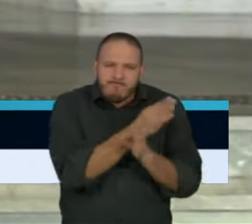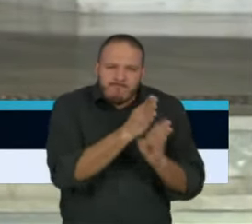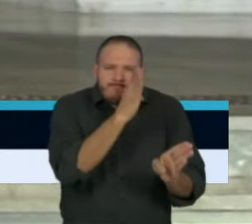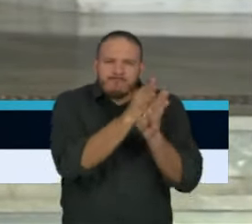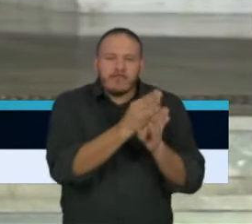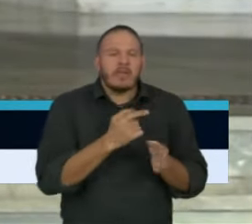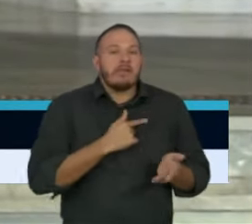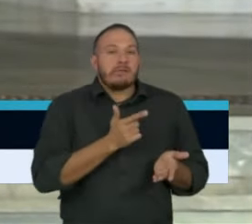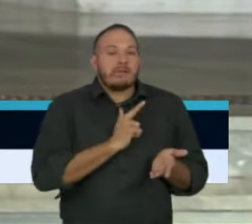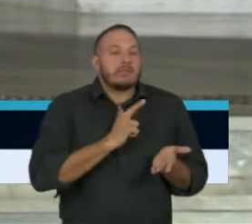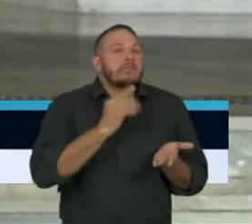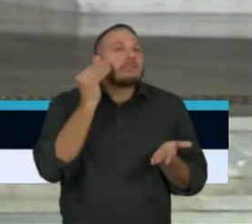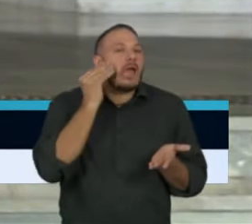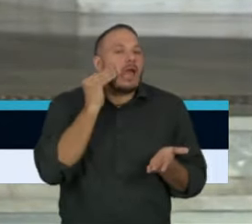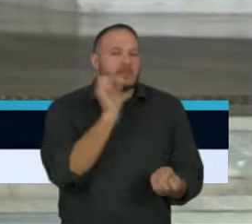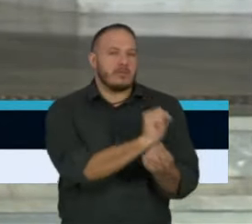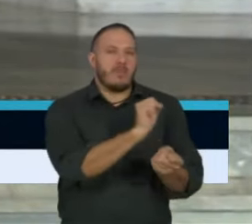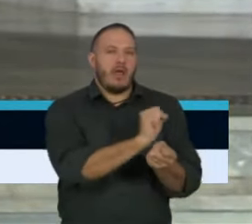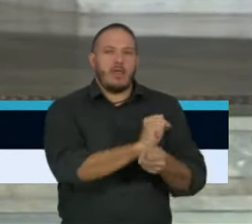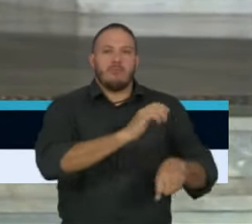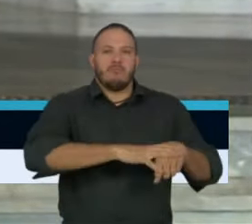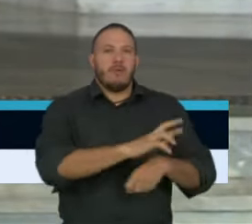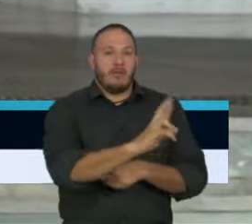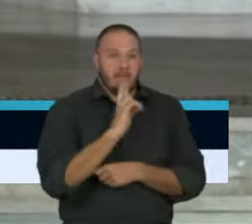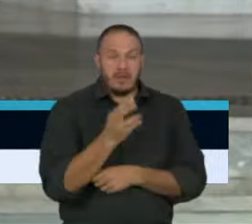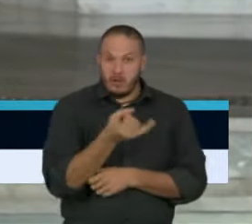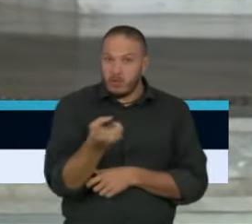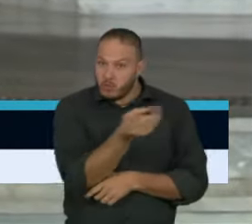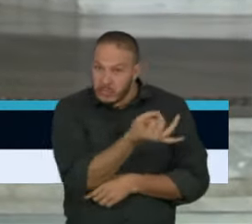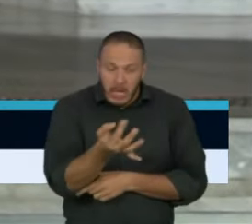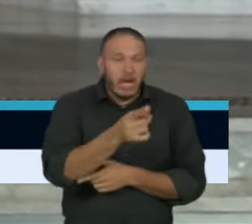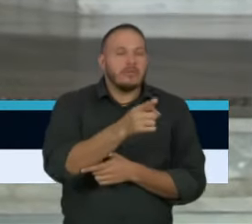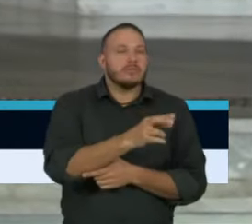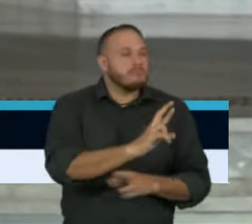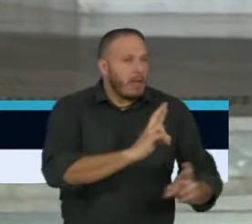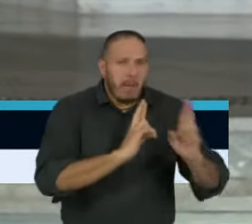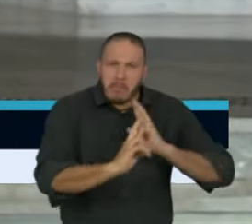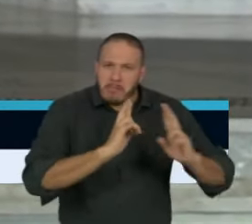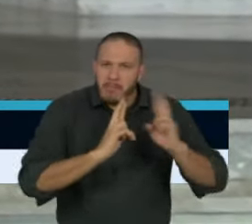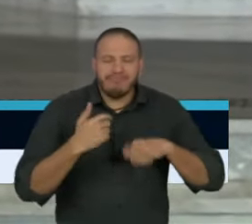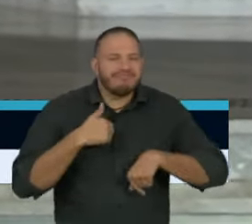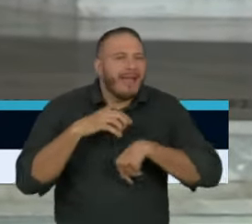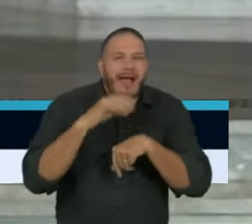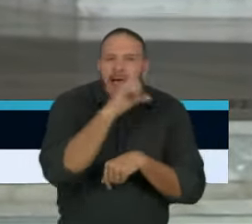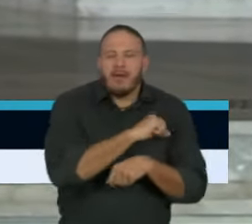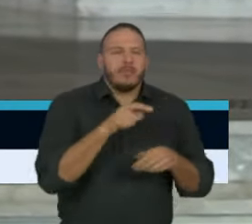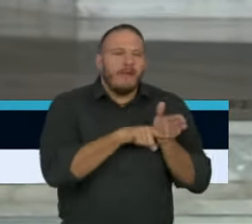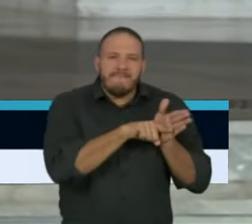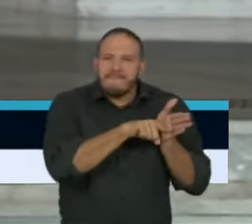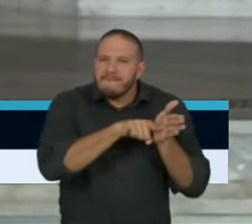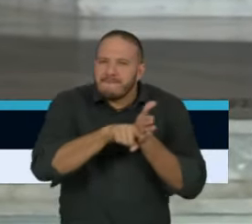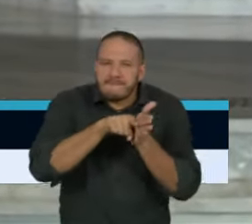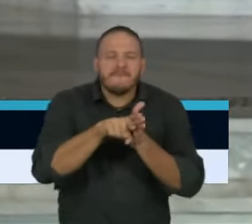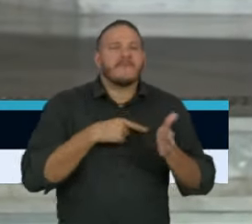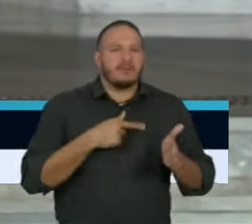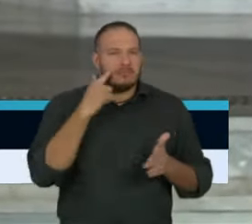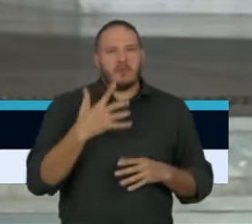estão aguardando, fazer um mutirão para que essas amostras sejam rapidamente analisadas e os